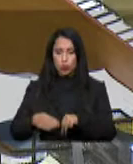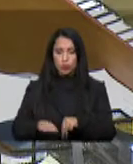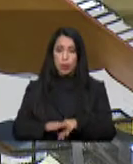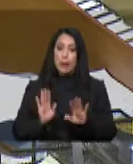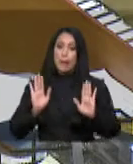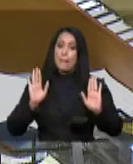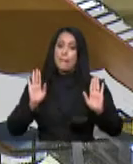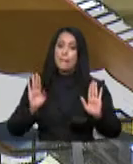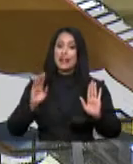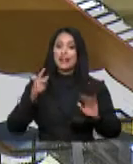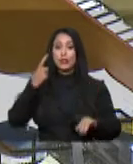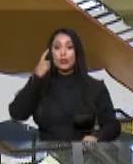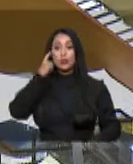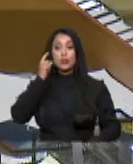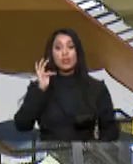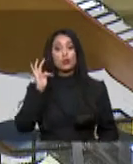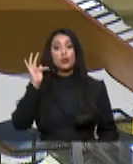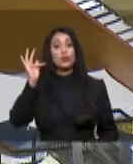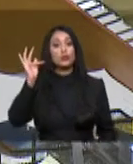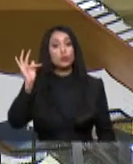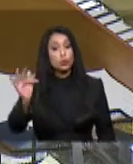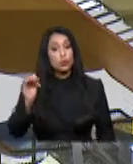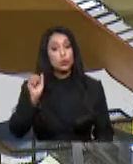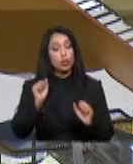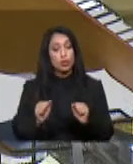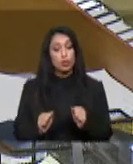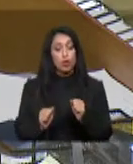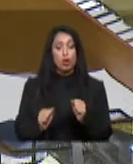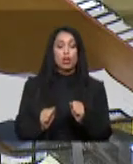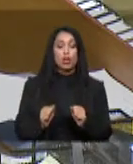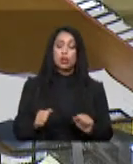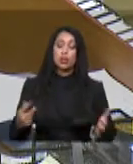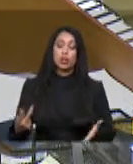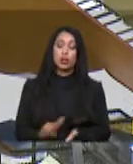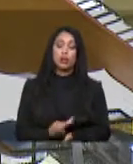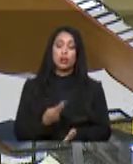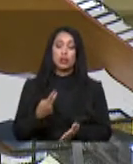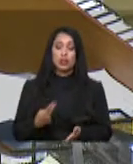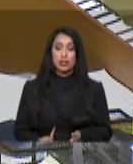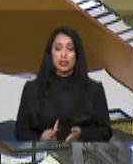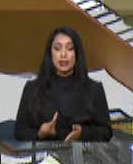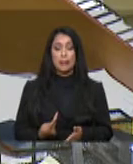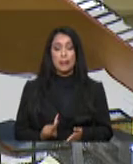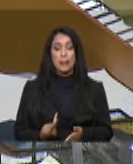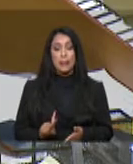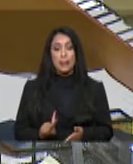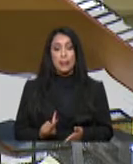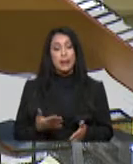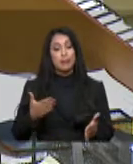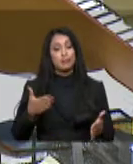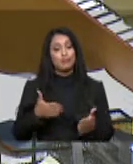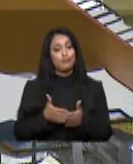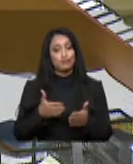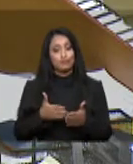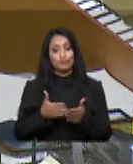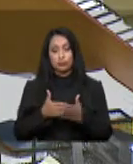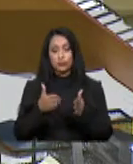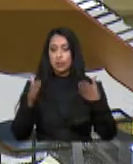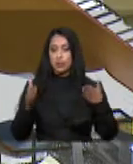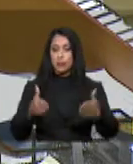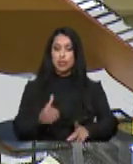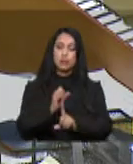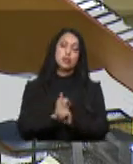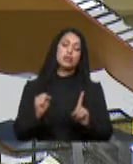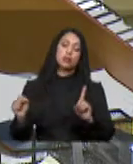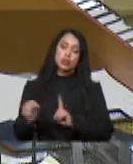mas com olhos no porvir, penso que esse precedente pode vir, inclusive, a inibir a ampliação da participação da